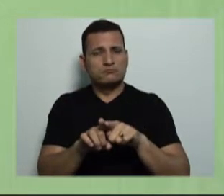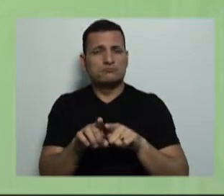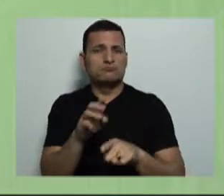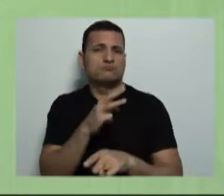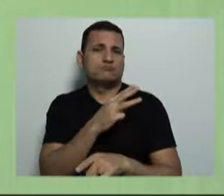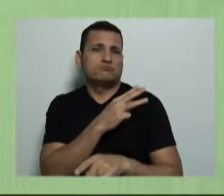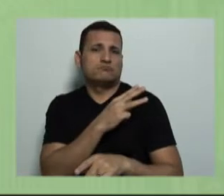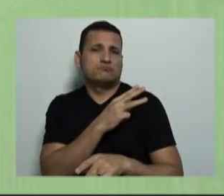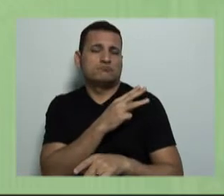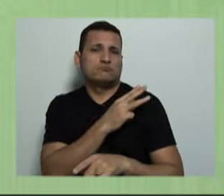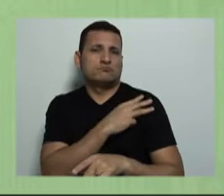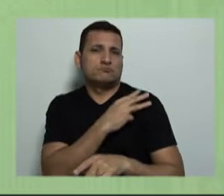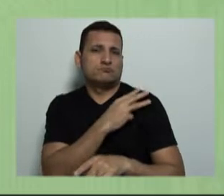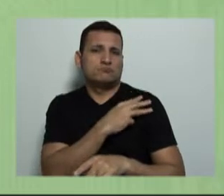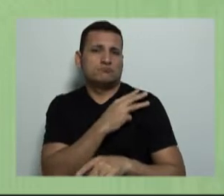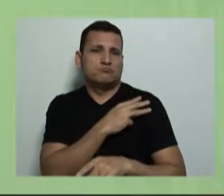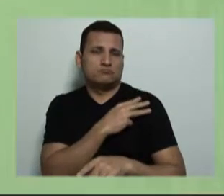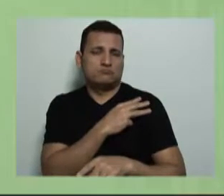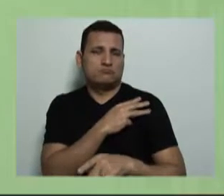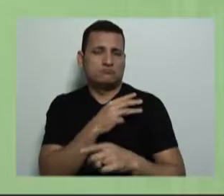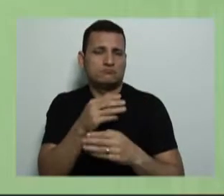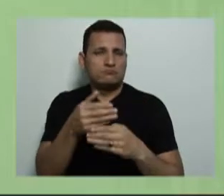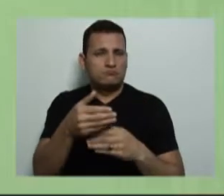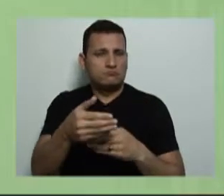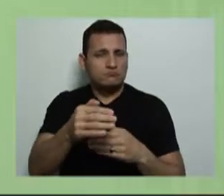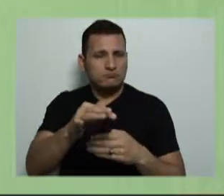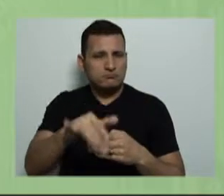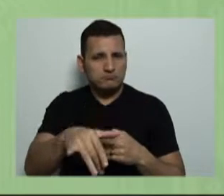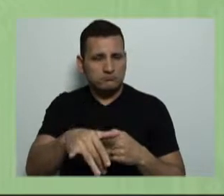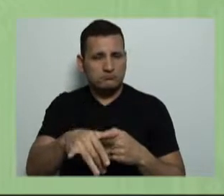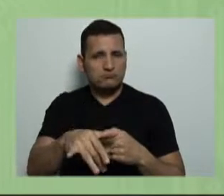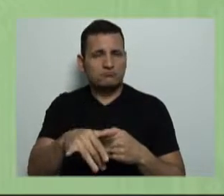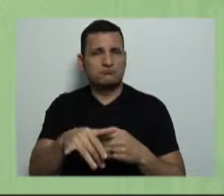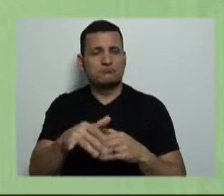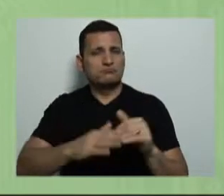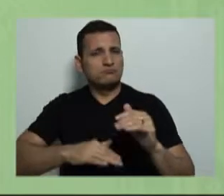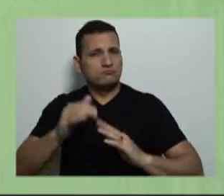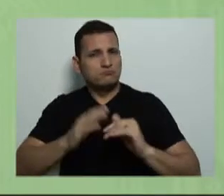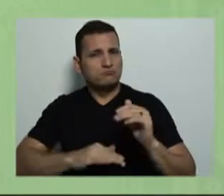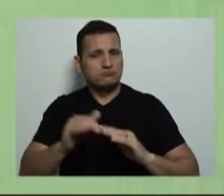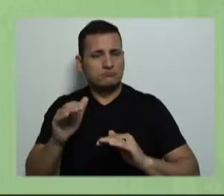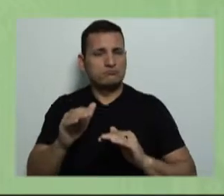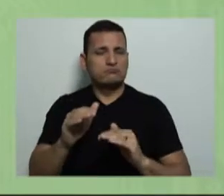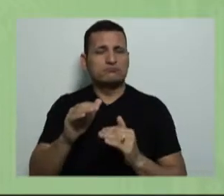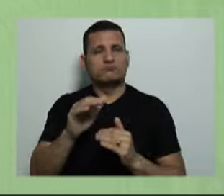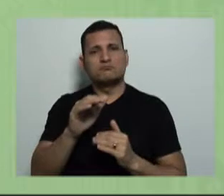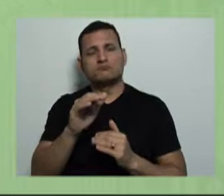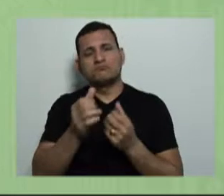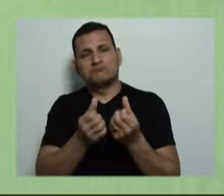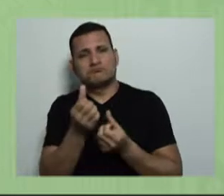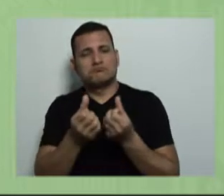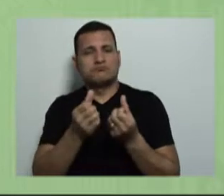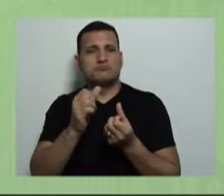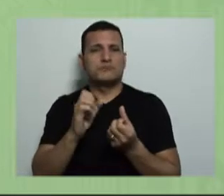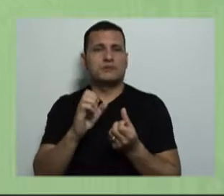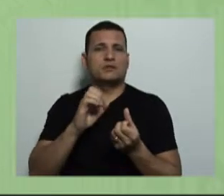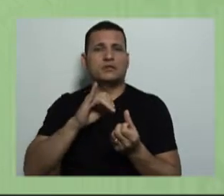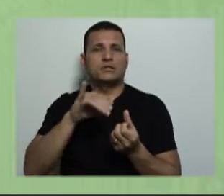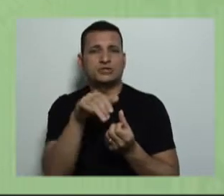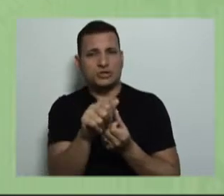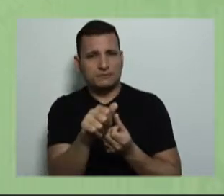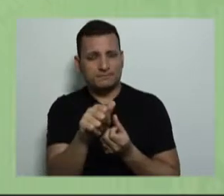fundamental, na modalidade profissional da educação de jovens e adultos, EJA. Então veja, pessoal, que ele é